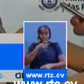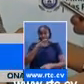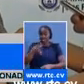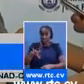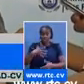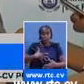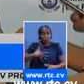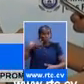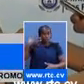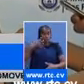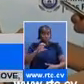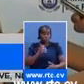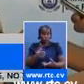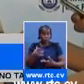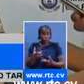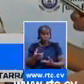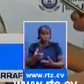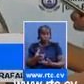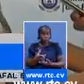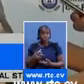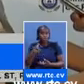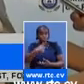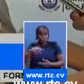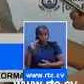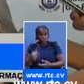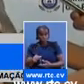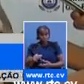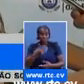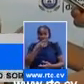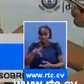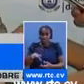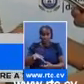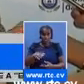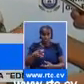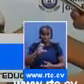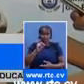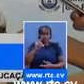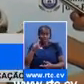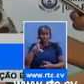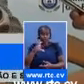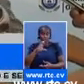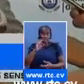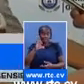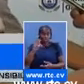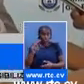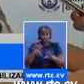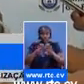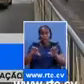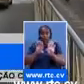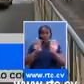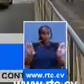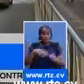localista da ilha, da localidade. Nós temos que deixar a mentalidade de Cabo de Cachupa, que é a mentalidade tradicional, para abrirmos ao